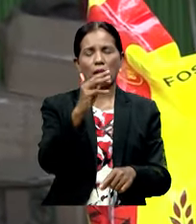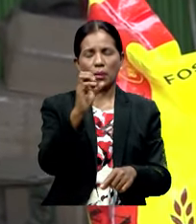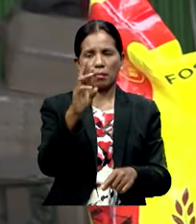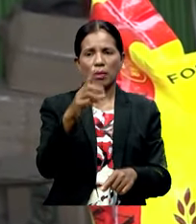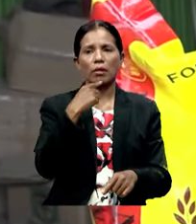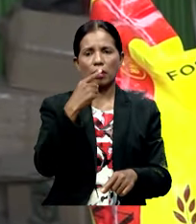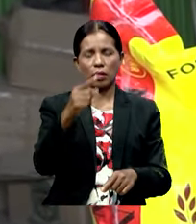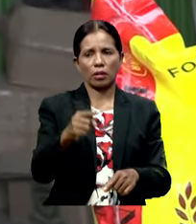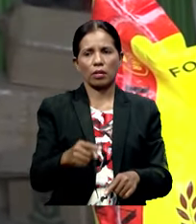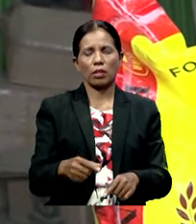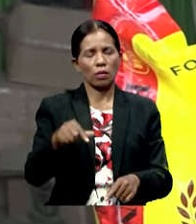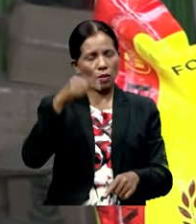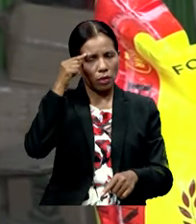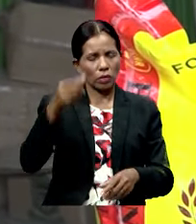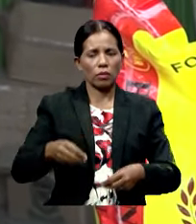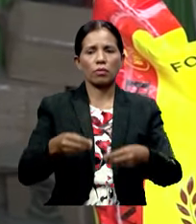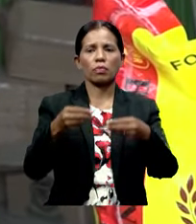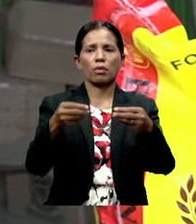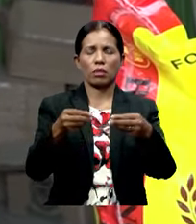governo subsídio né